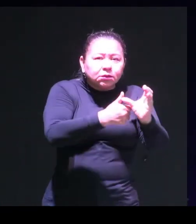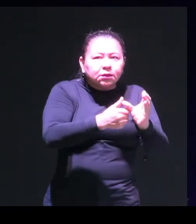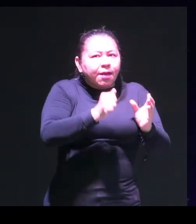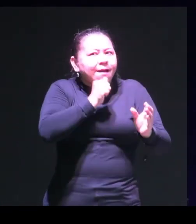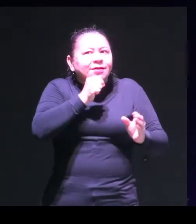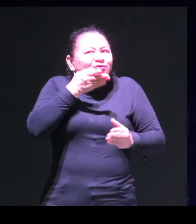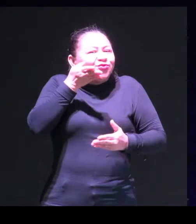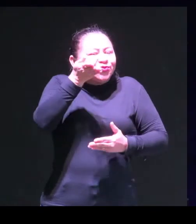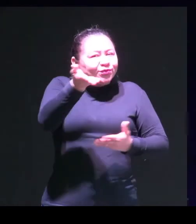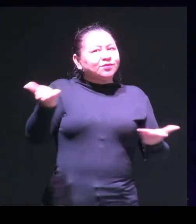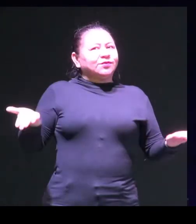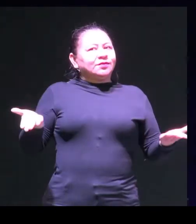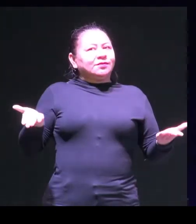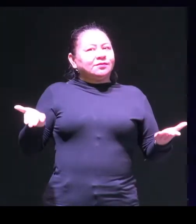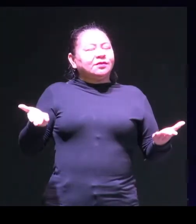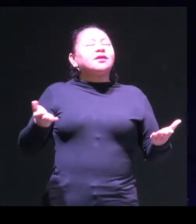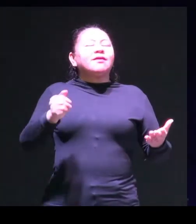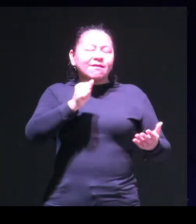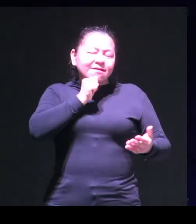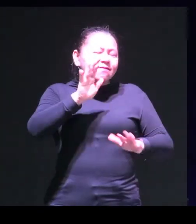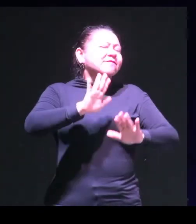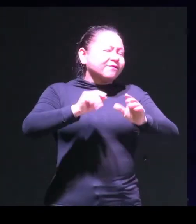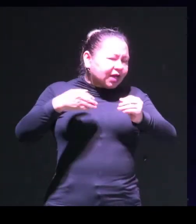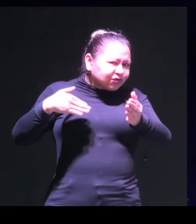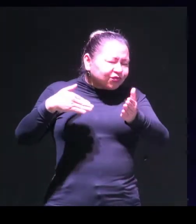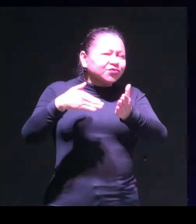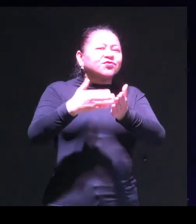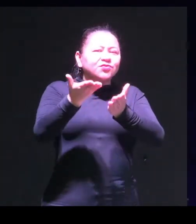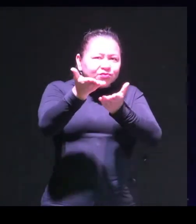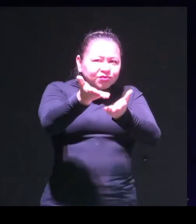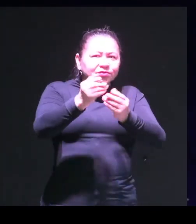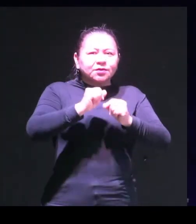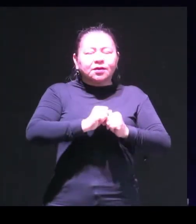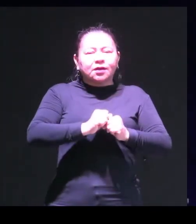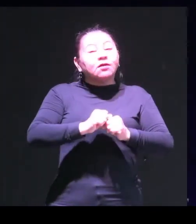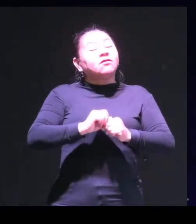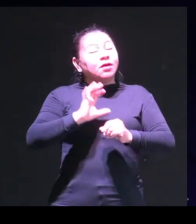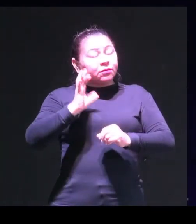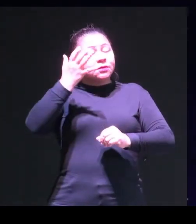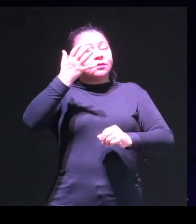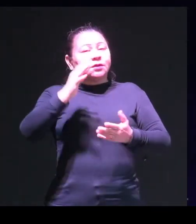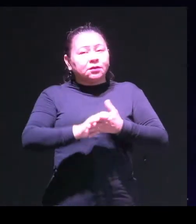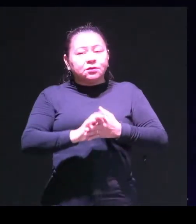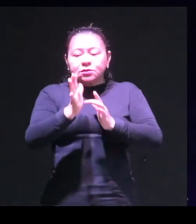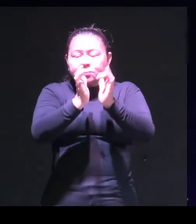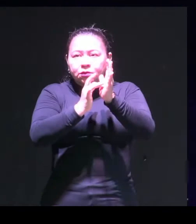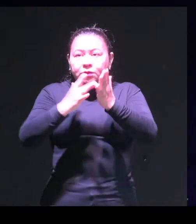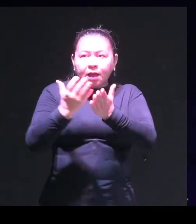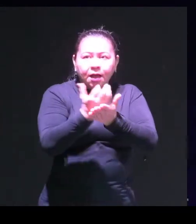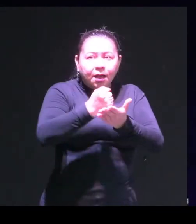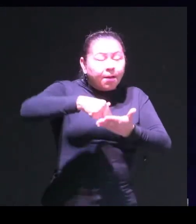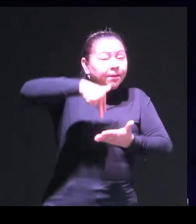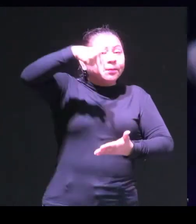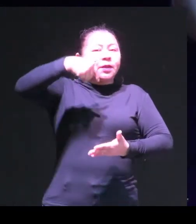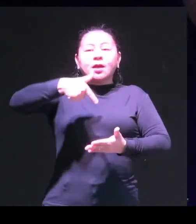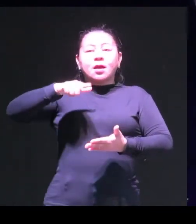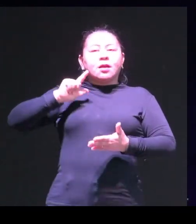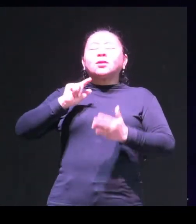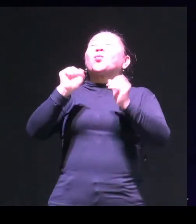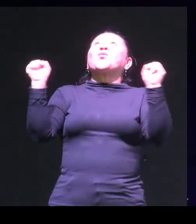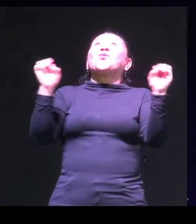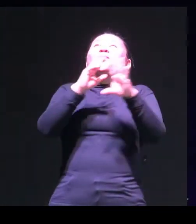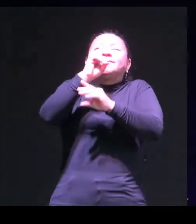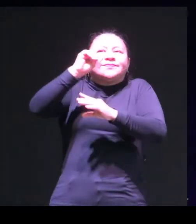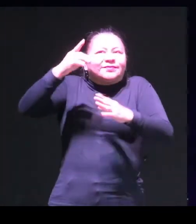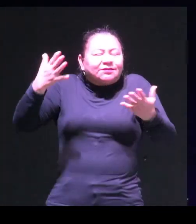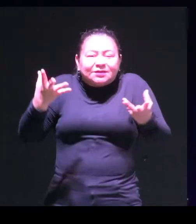seu auge, que ainda vai chegar. E que se Jesus nos arrebatar antes, glória a Deus,